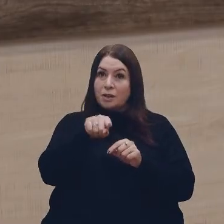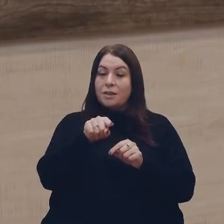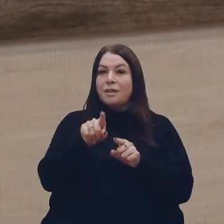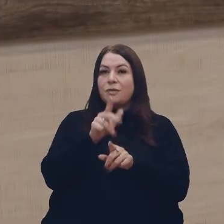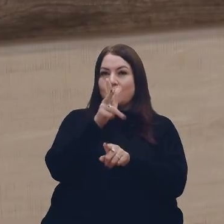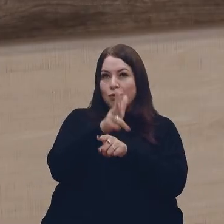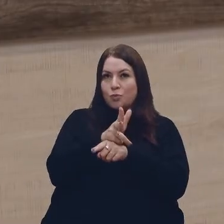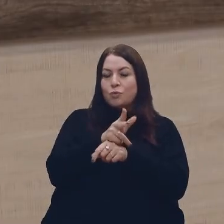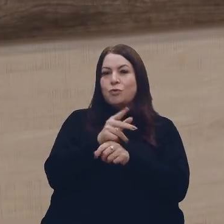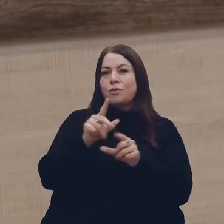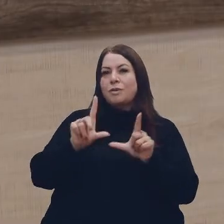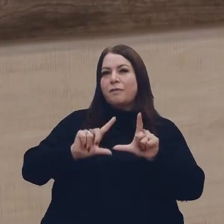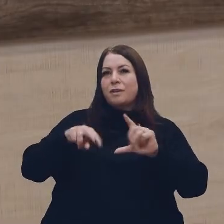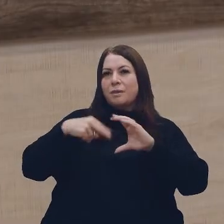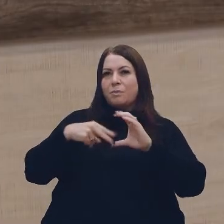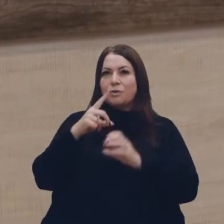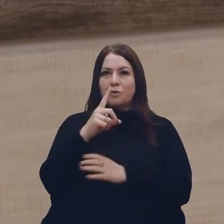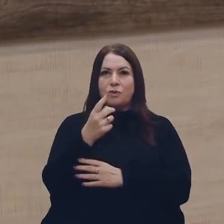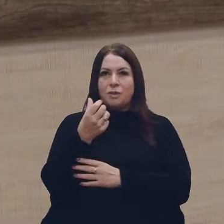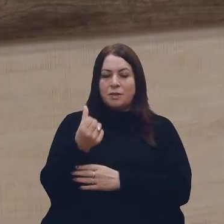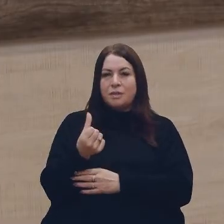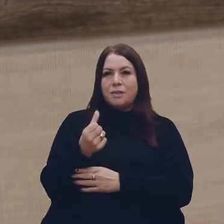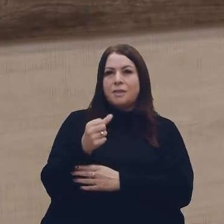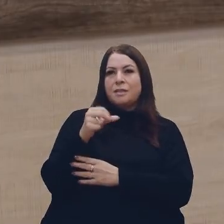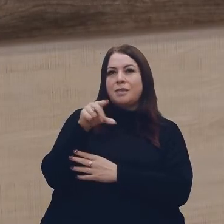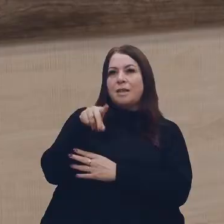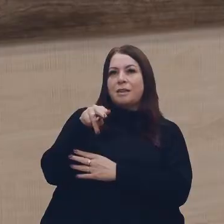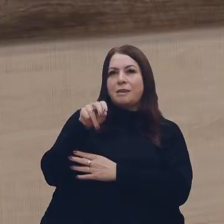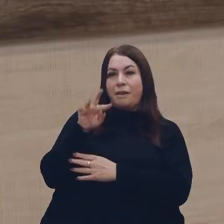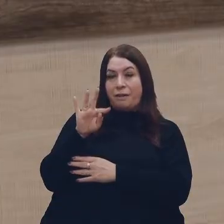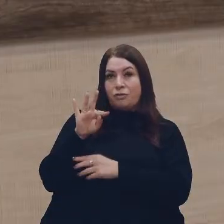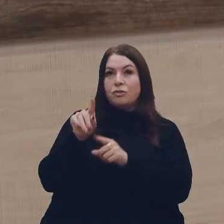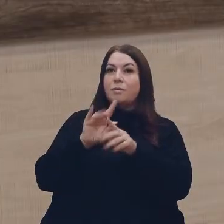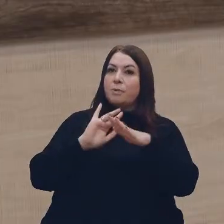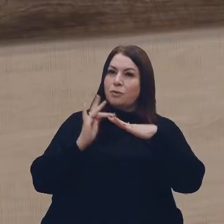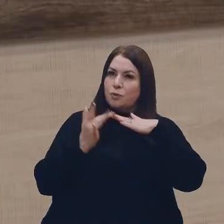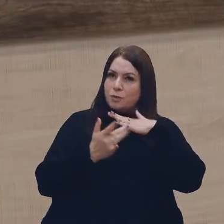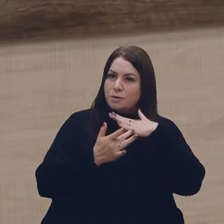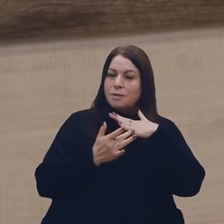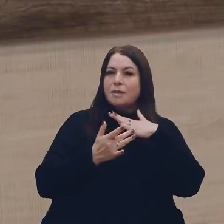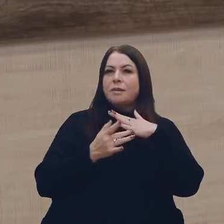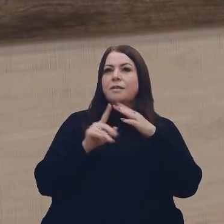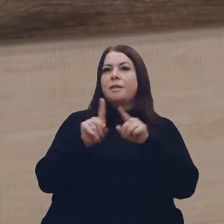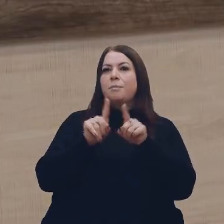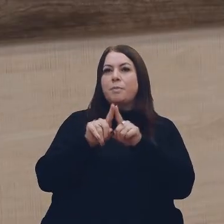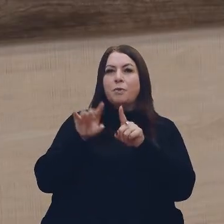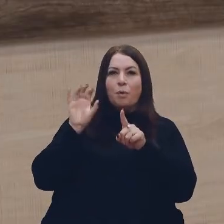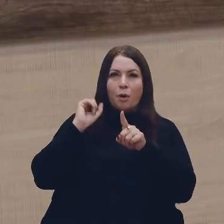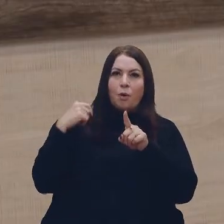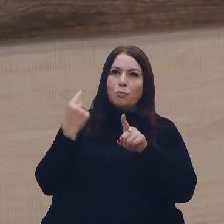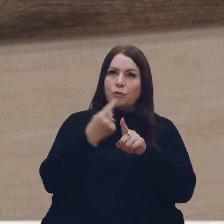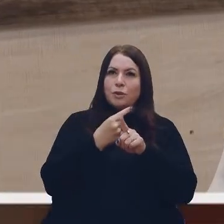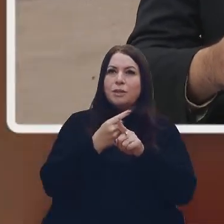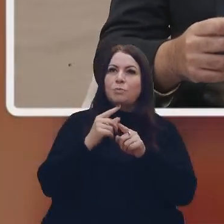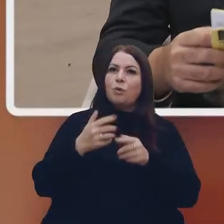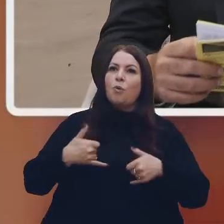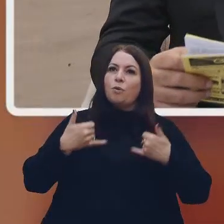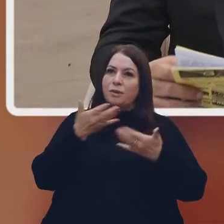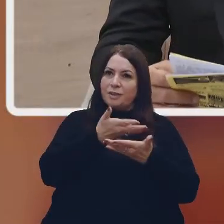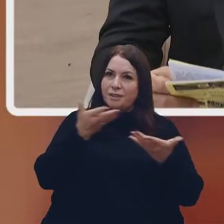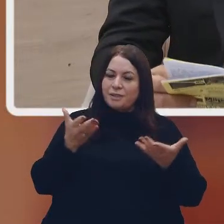Caxias, nós que estamos pelo canal 16 da Claro Net, redes sociais da casa e plataformas de áudio. Uma honra tê-lo conosco aqui,